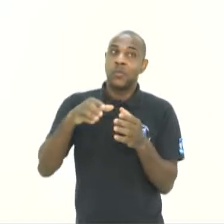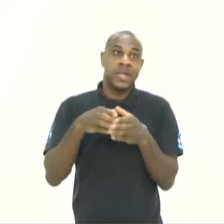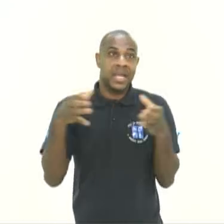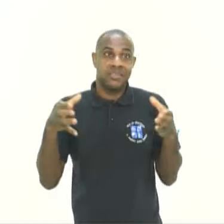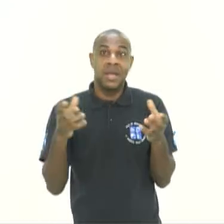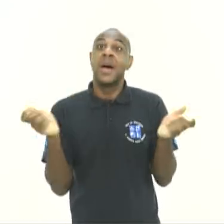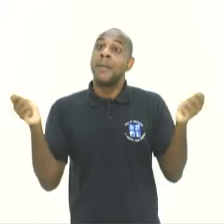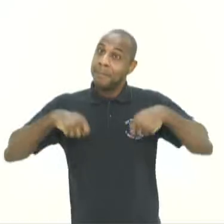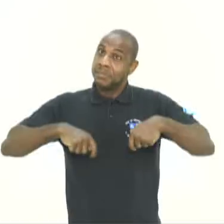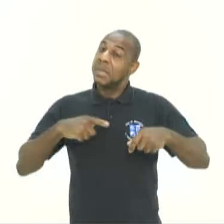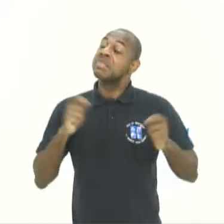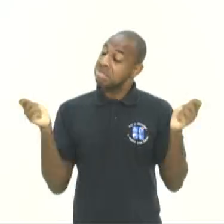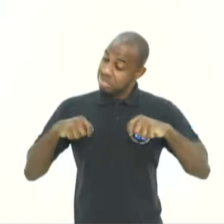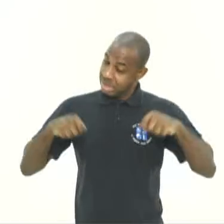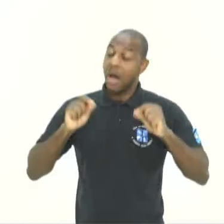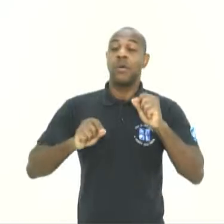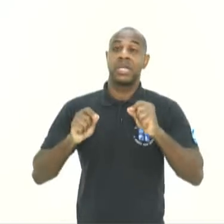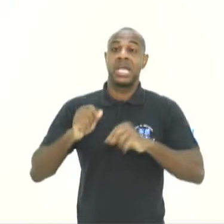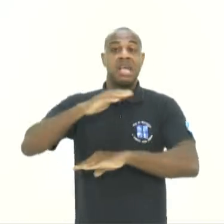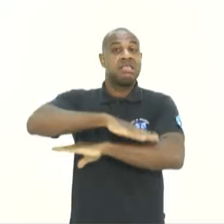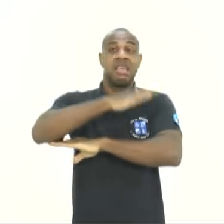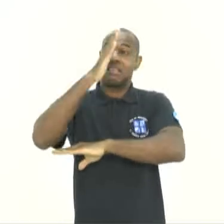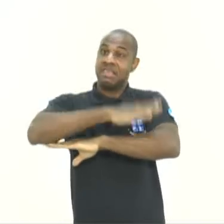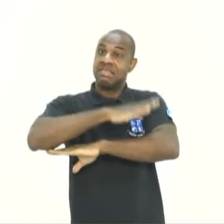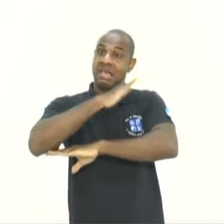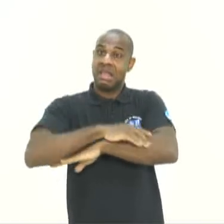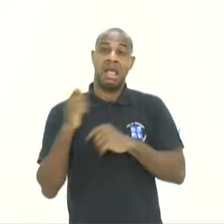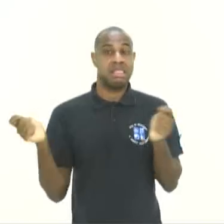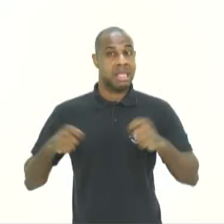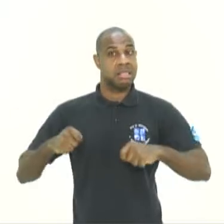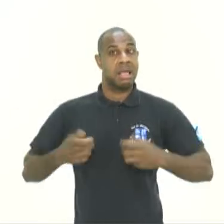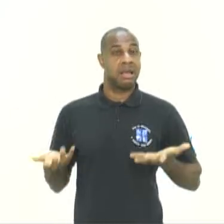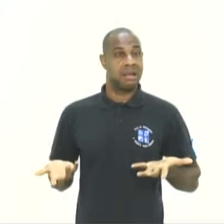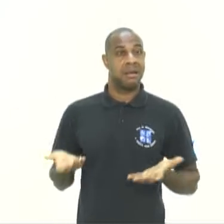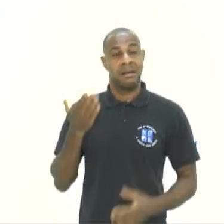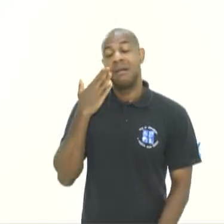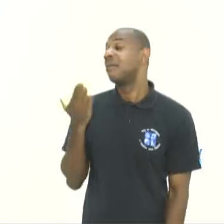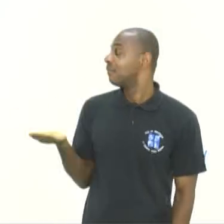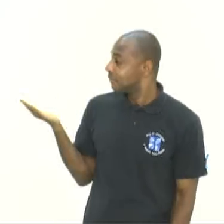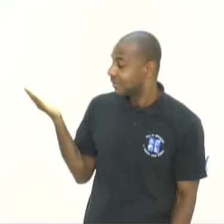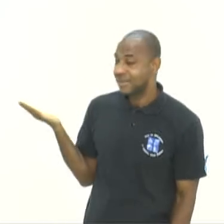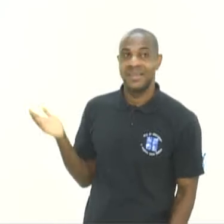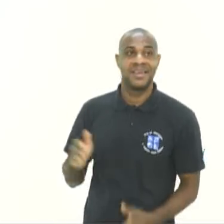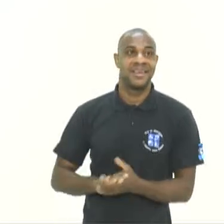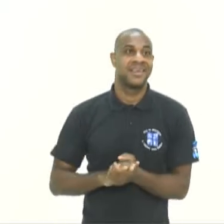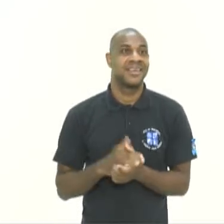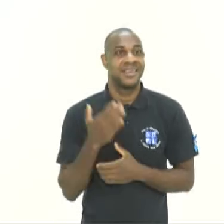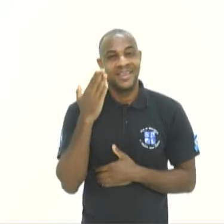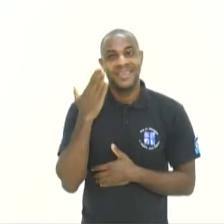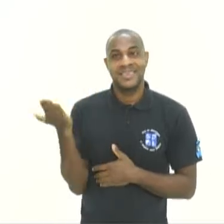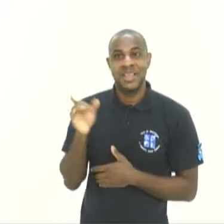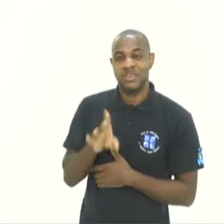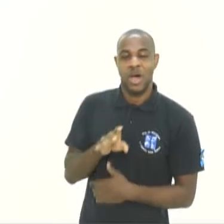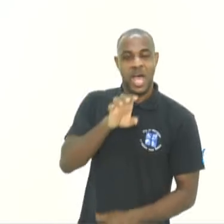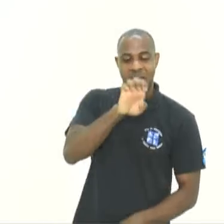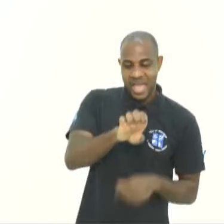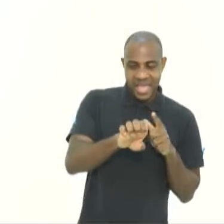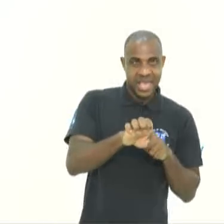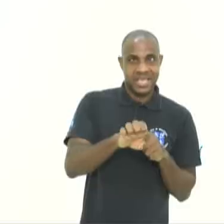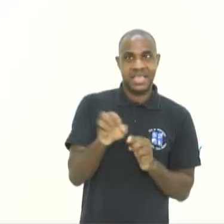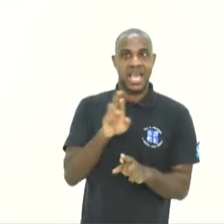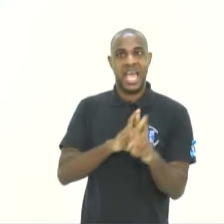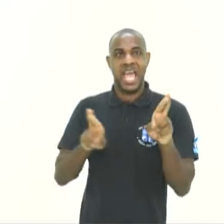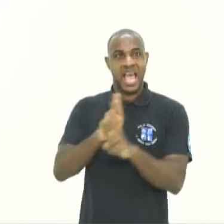grande, mas cabe na janela. Observe-se, contudo, que não é a conjunção e que estabelece essa